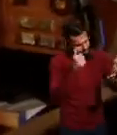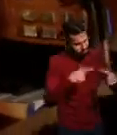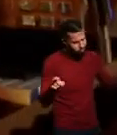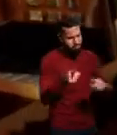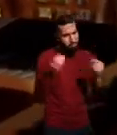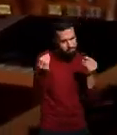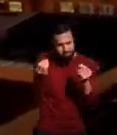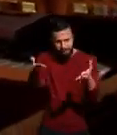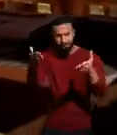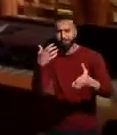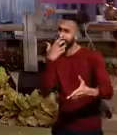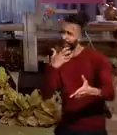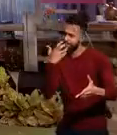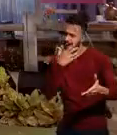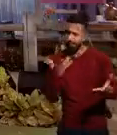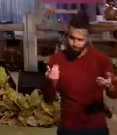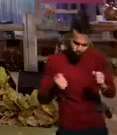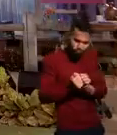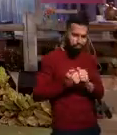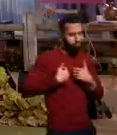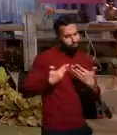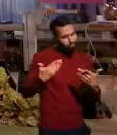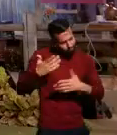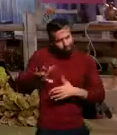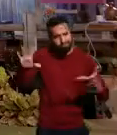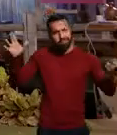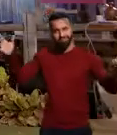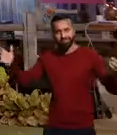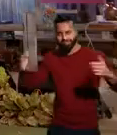Esse é pra você que não quis cantar essa comigo, viu?